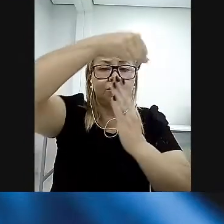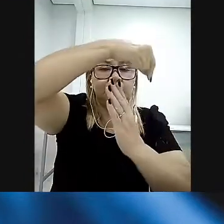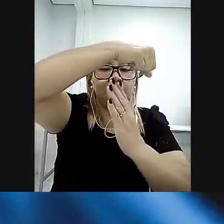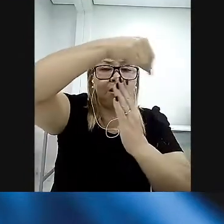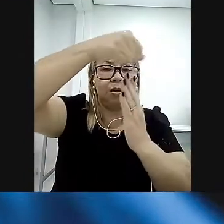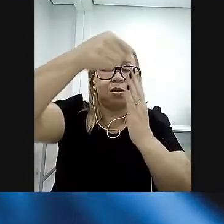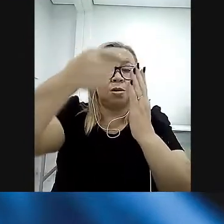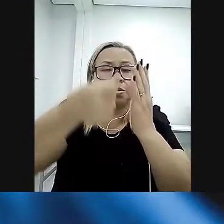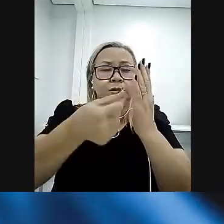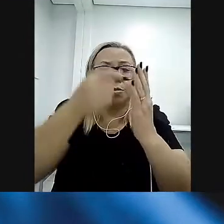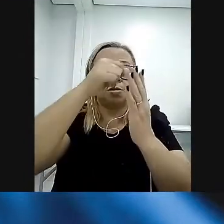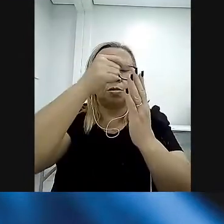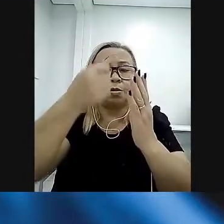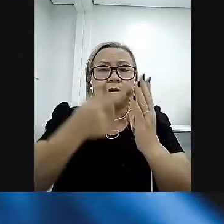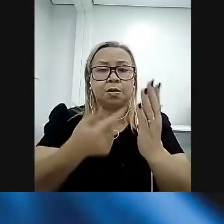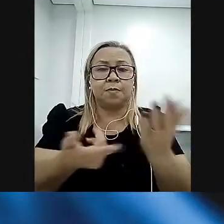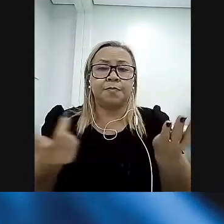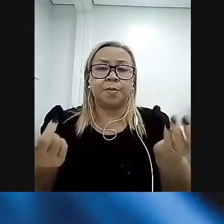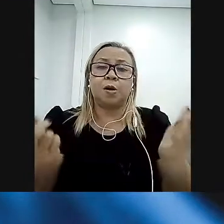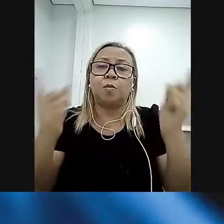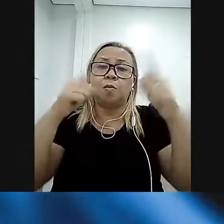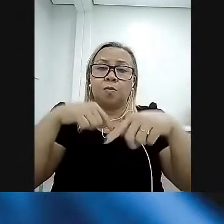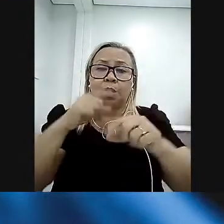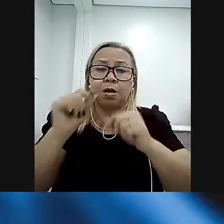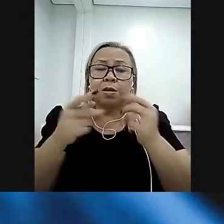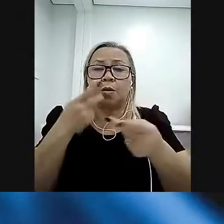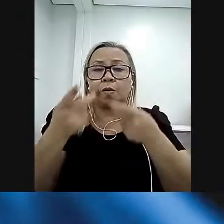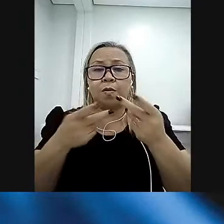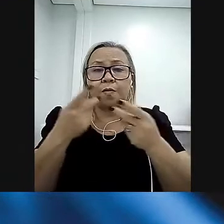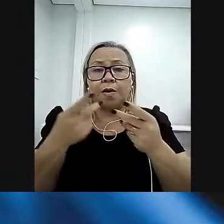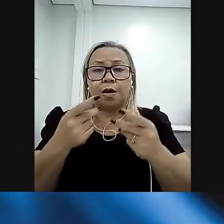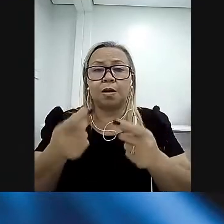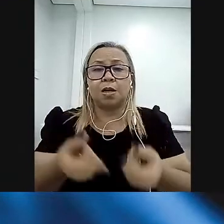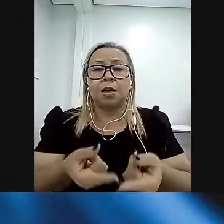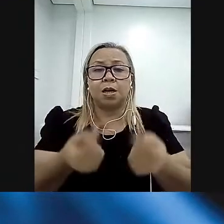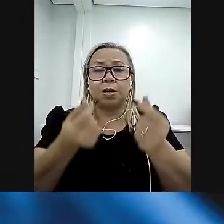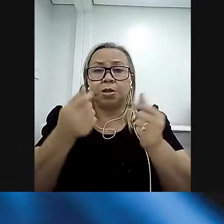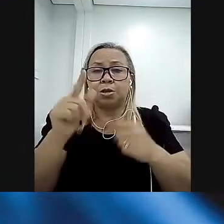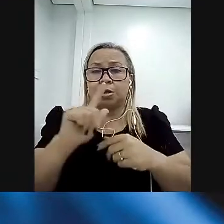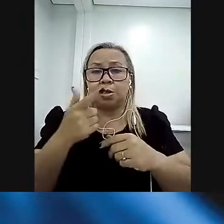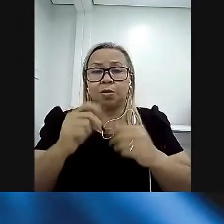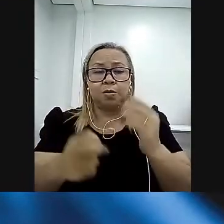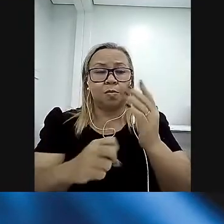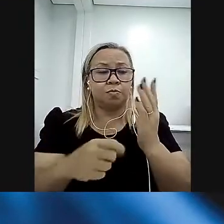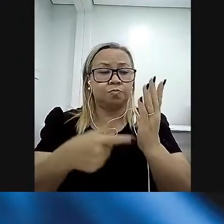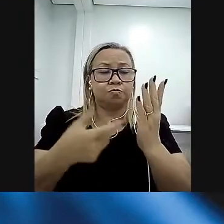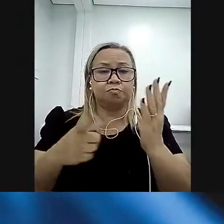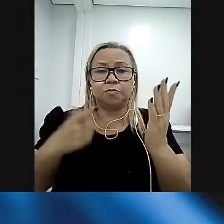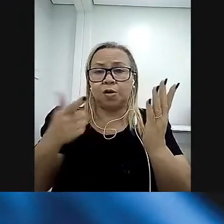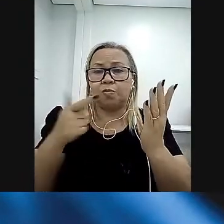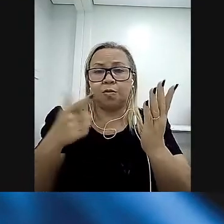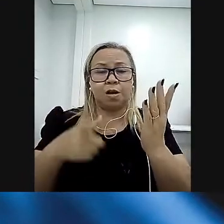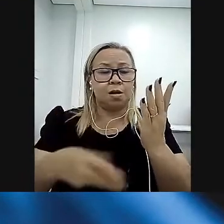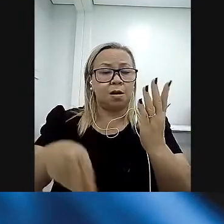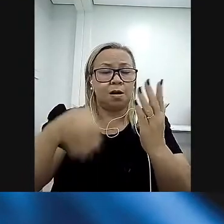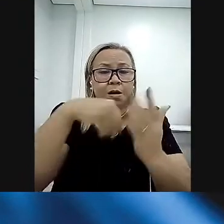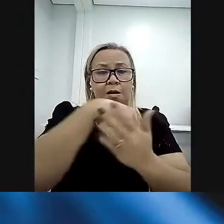dinheiro não nasce em árvore. Para o Cirilo, ele inverte esse processo.